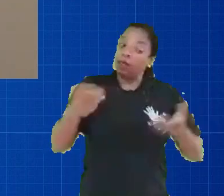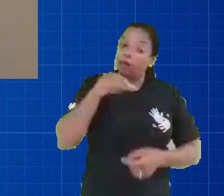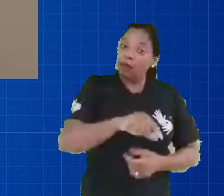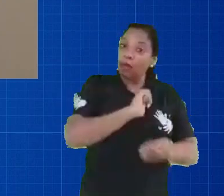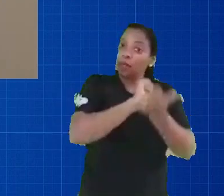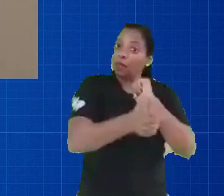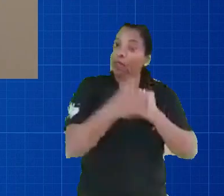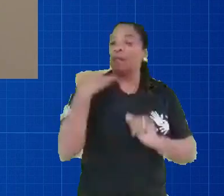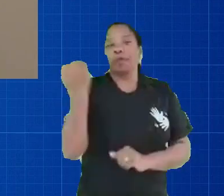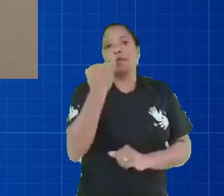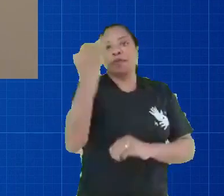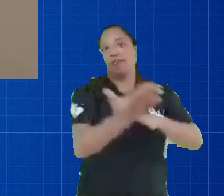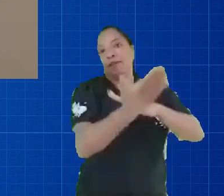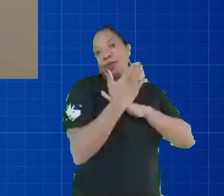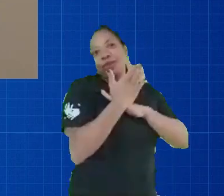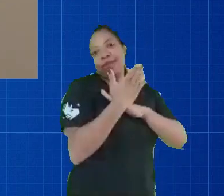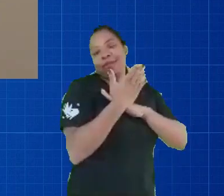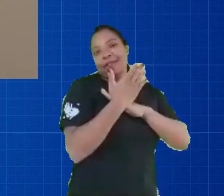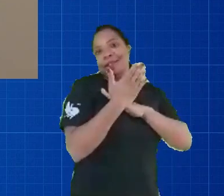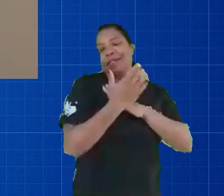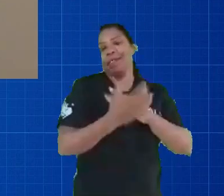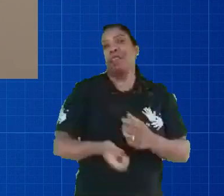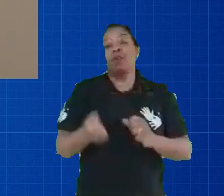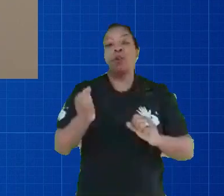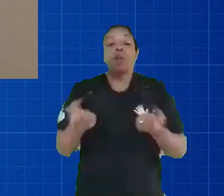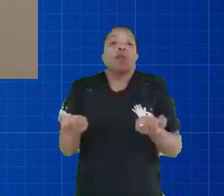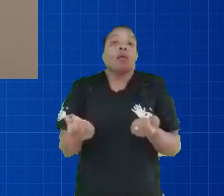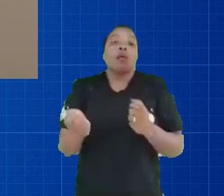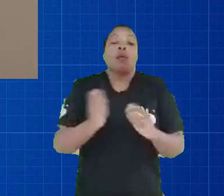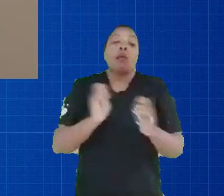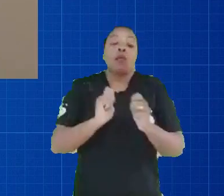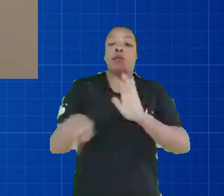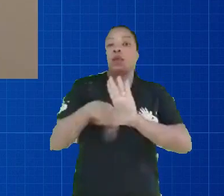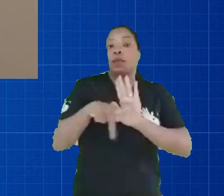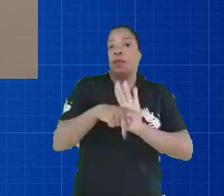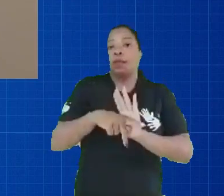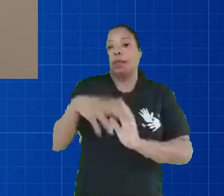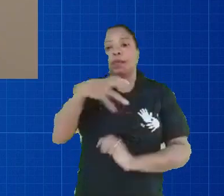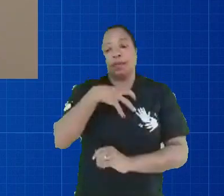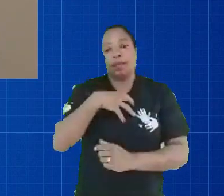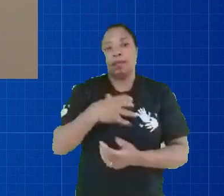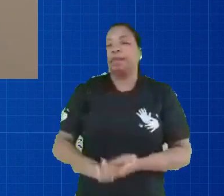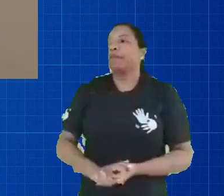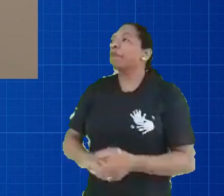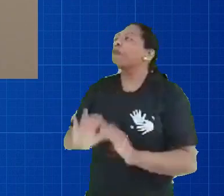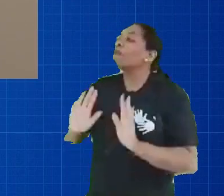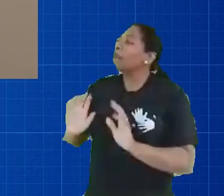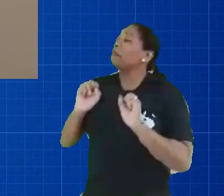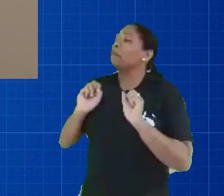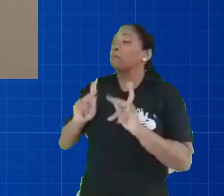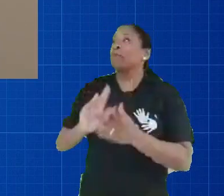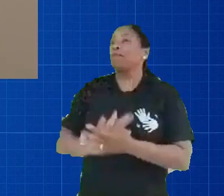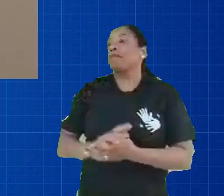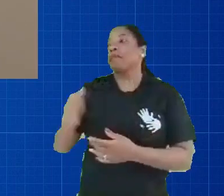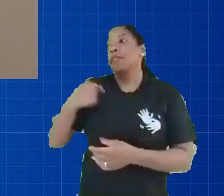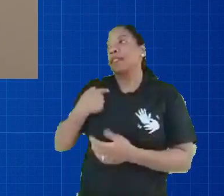mesmo da atividade física, né? Gostaria que você falasse um pouquinho mais sobre o seu ponto de vista. Qual a importância,